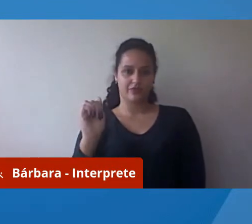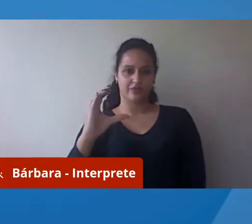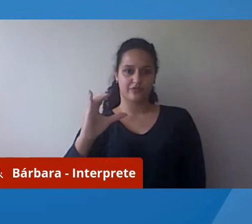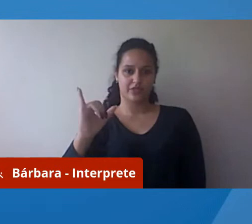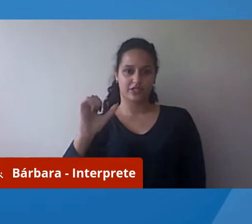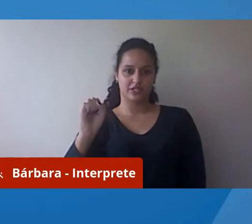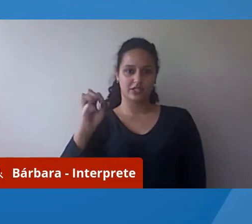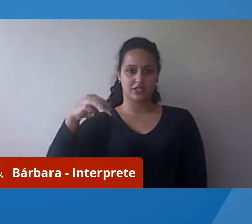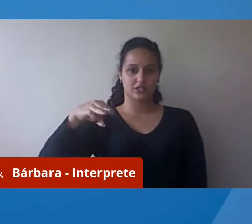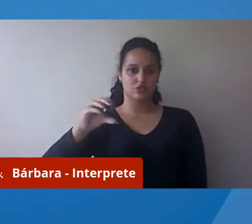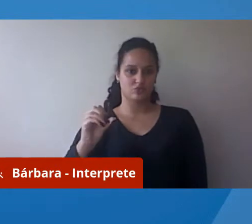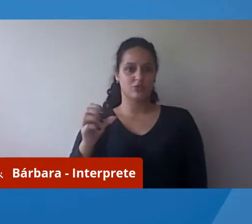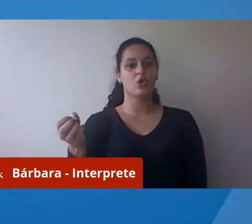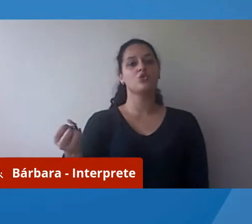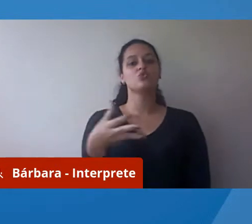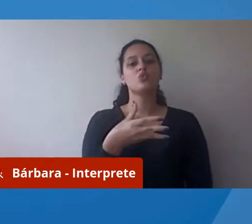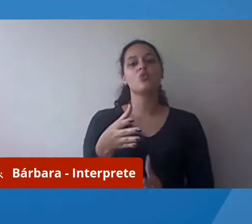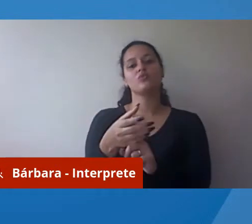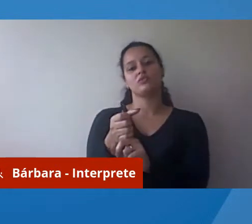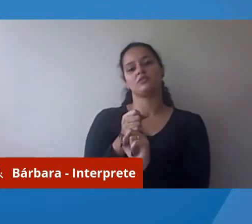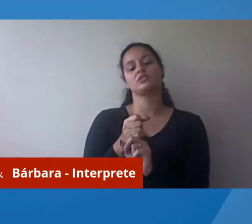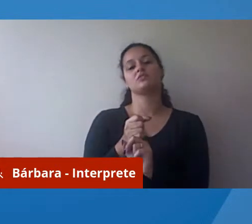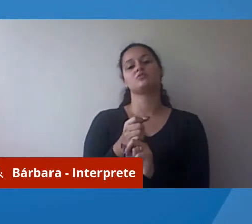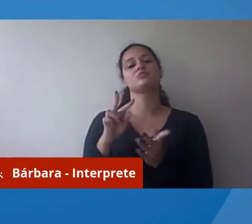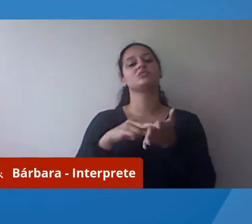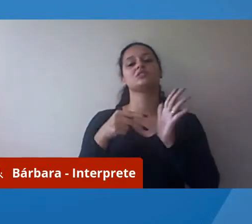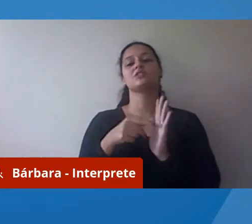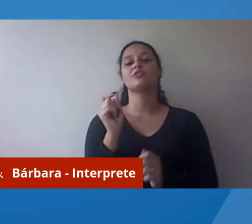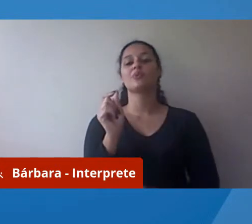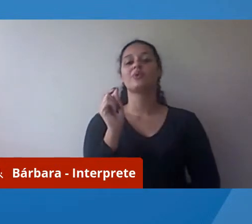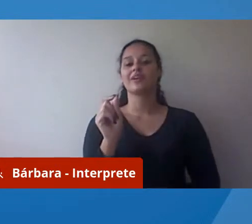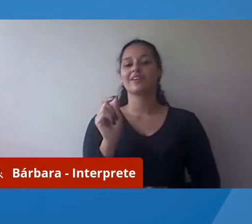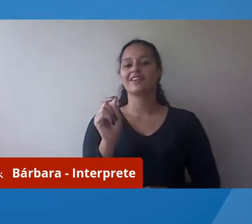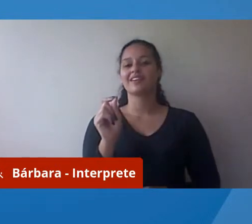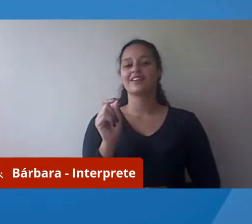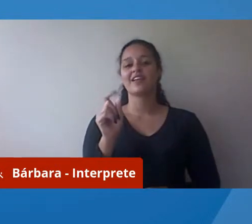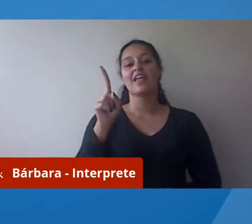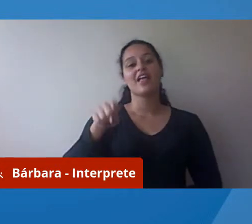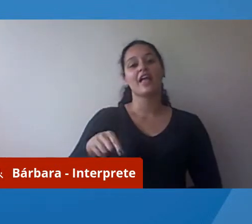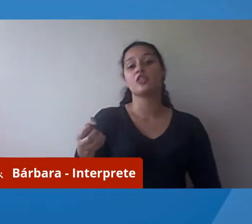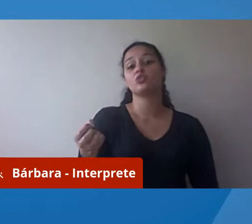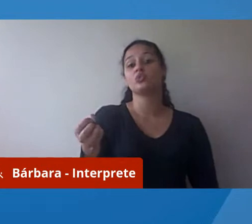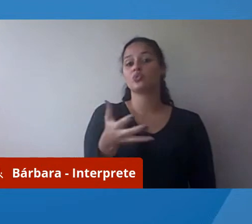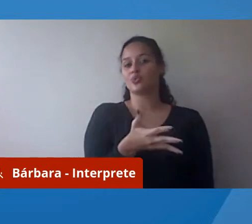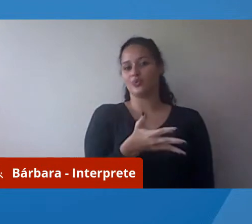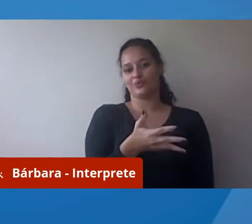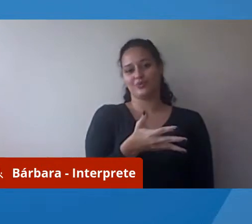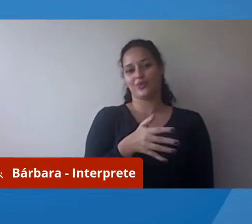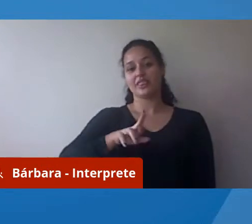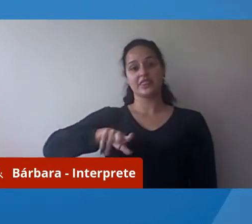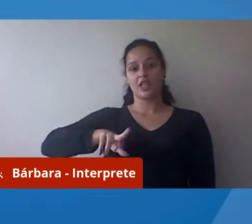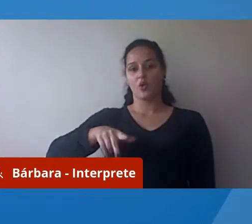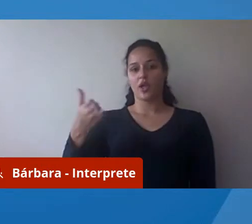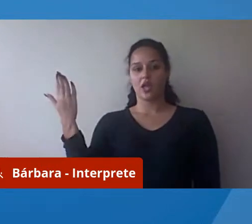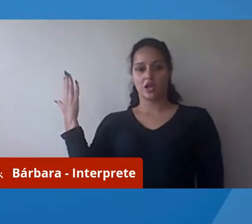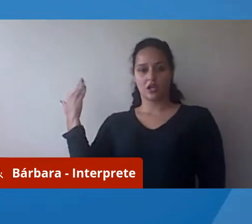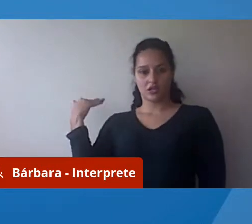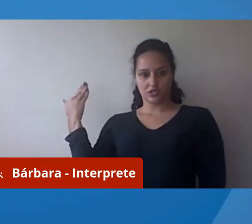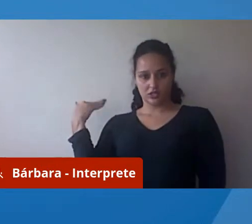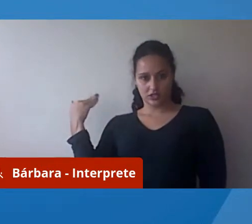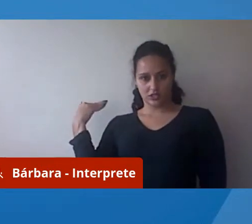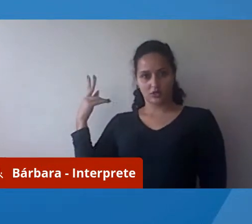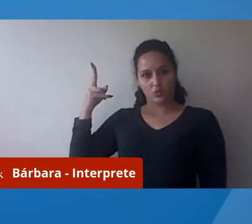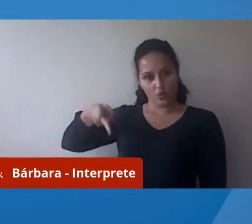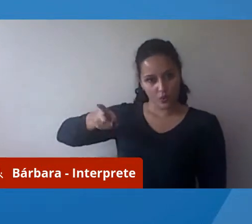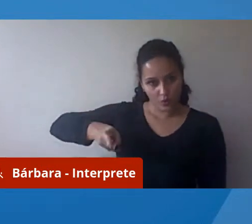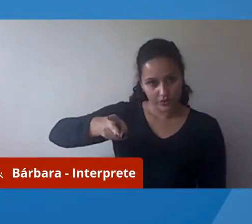dizer que é um fenômeno novo. Não é simplesmente a continuação do velho fascismo dos anos